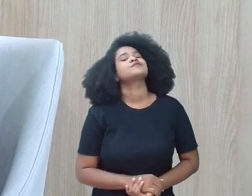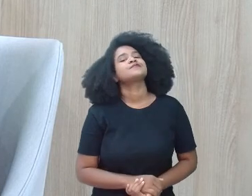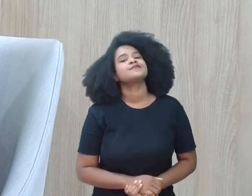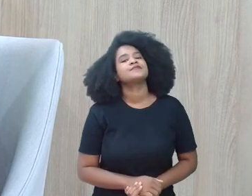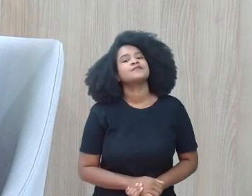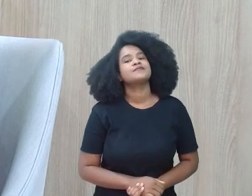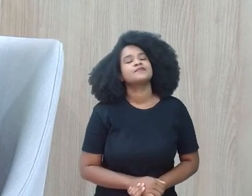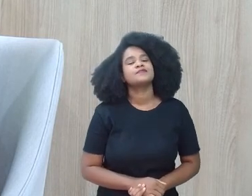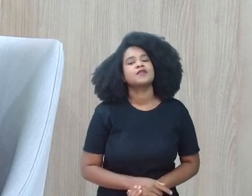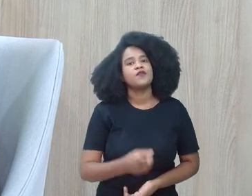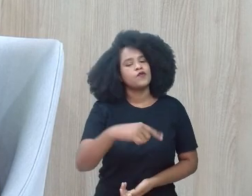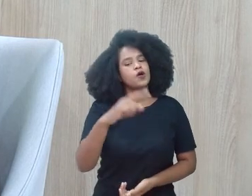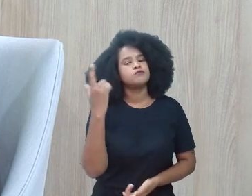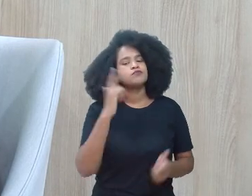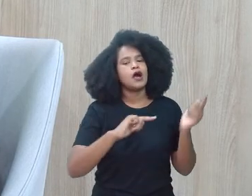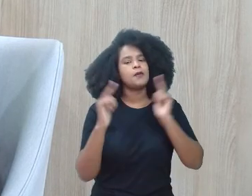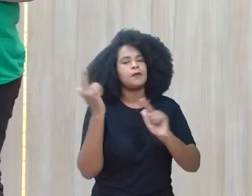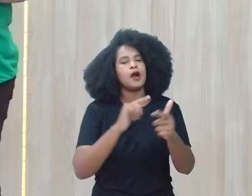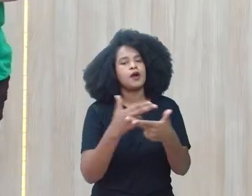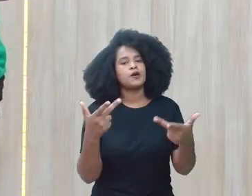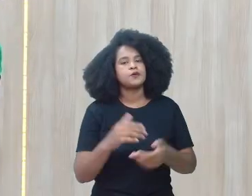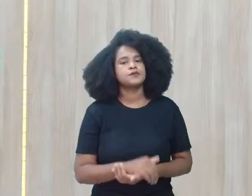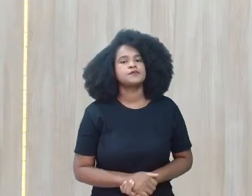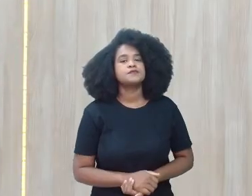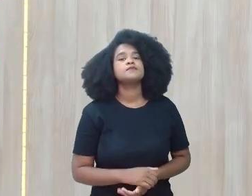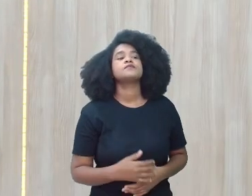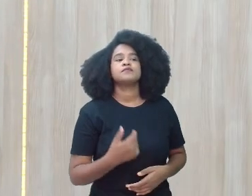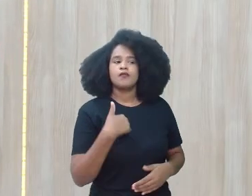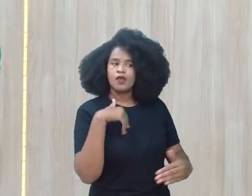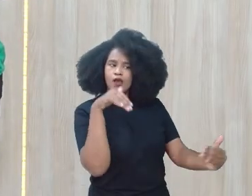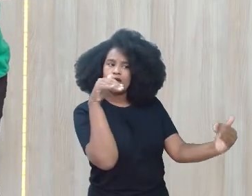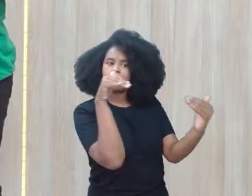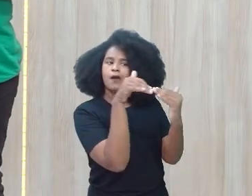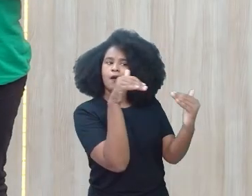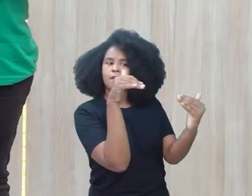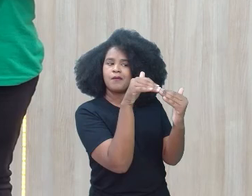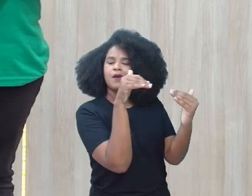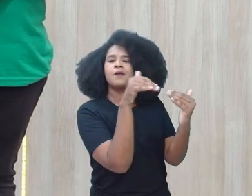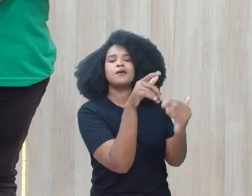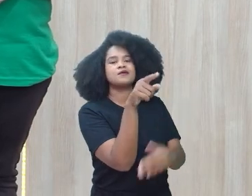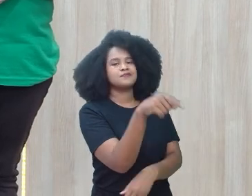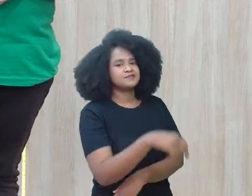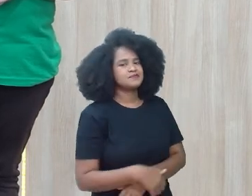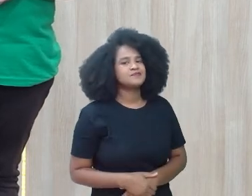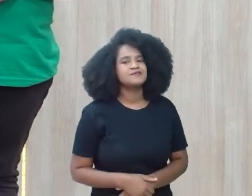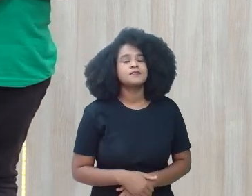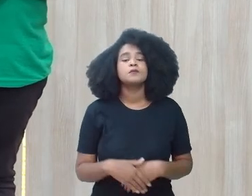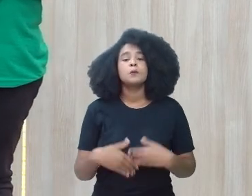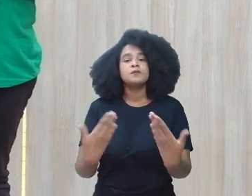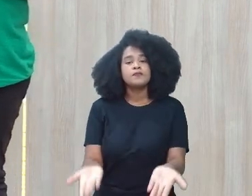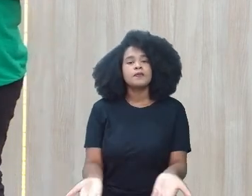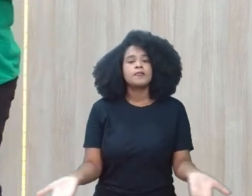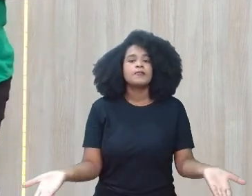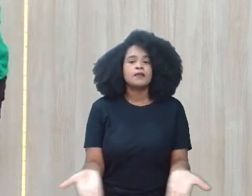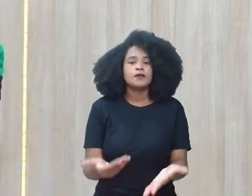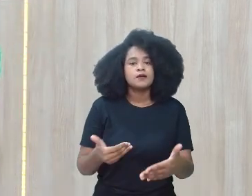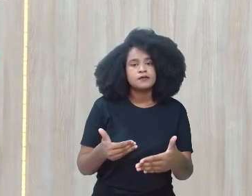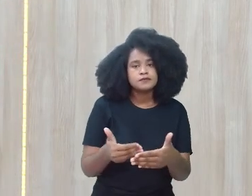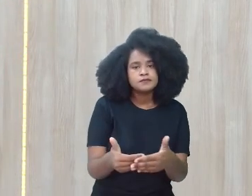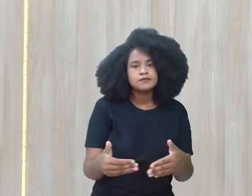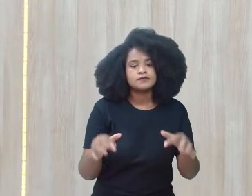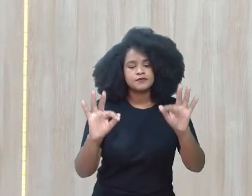só vão ganhar com isso. Isso, eu concordo super com Celi, tá? Então a nossa aula de língua